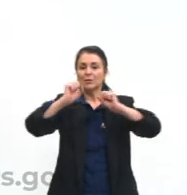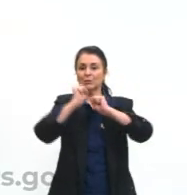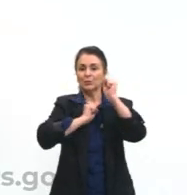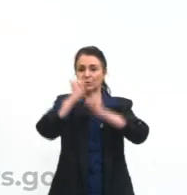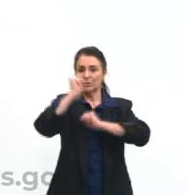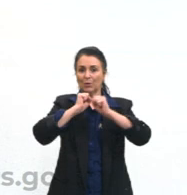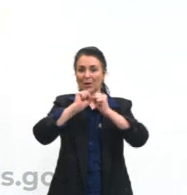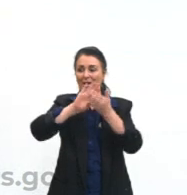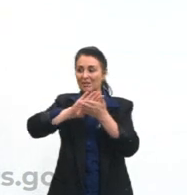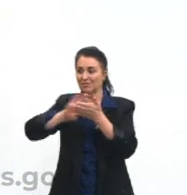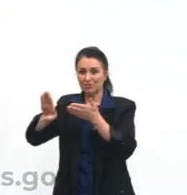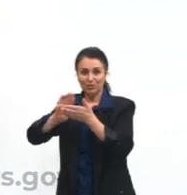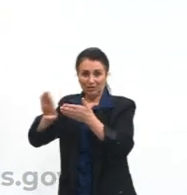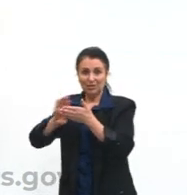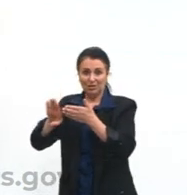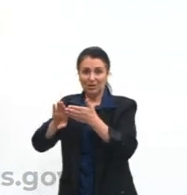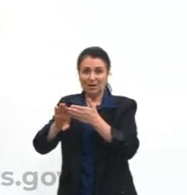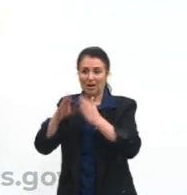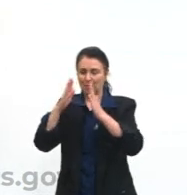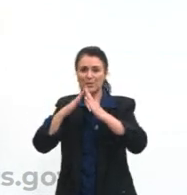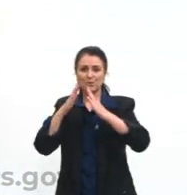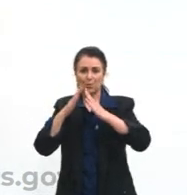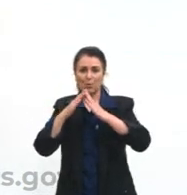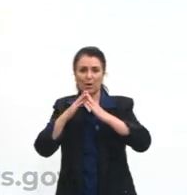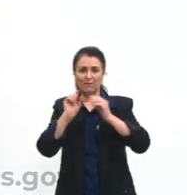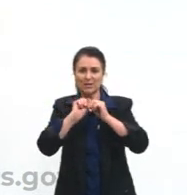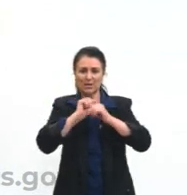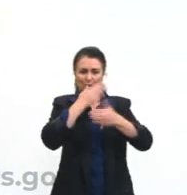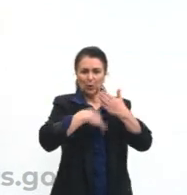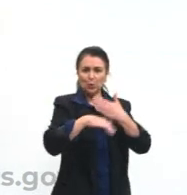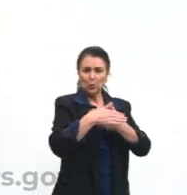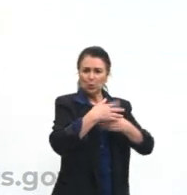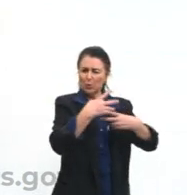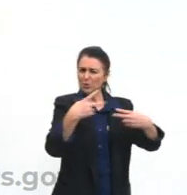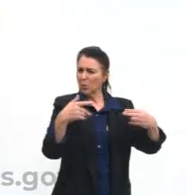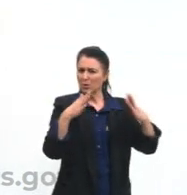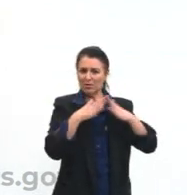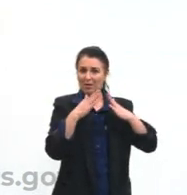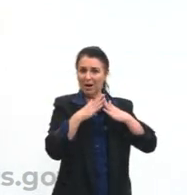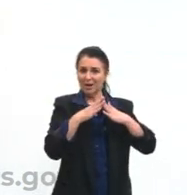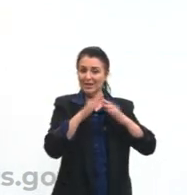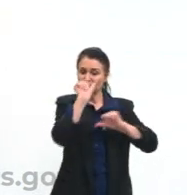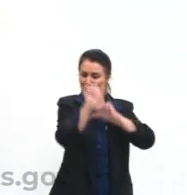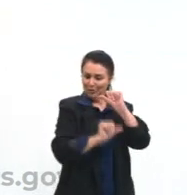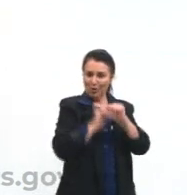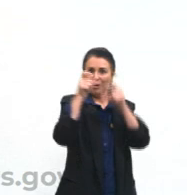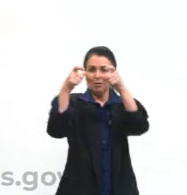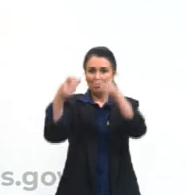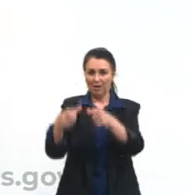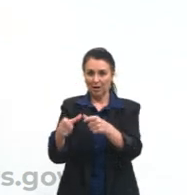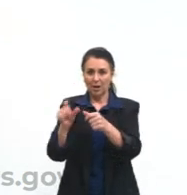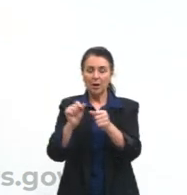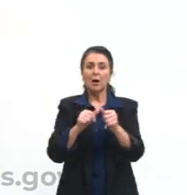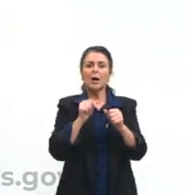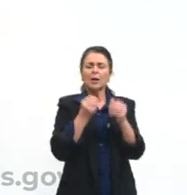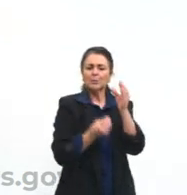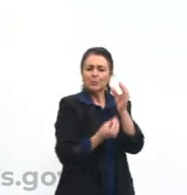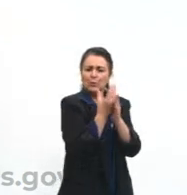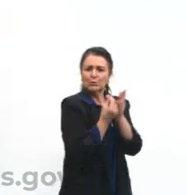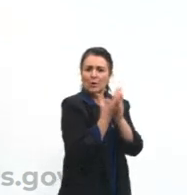tira a pessoa de casa né o artesão fazia em casa o sapato e fazer o seu produto em casa